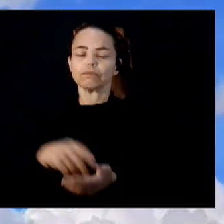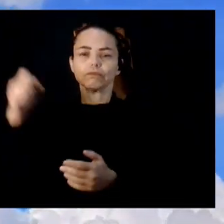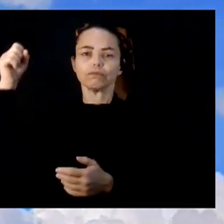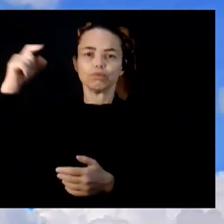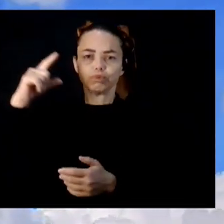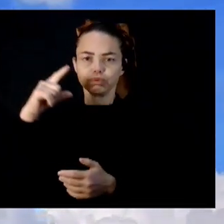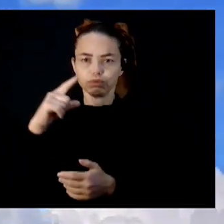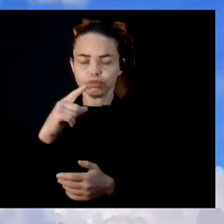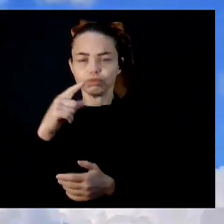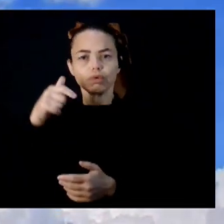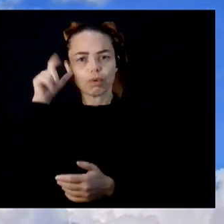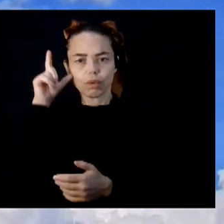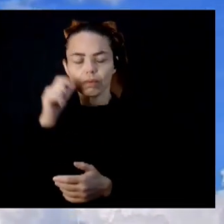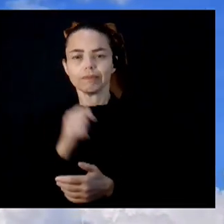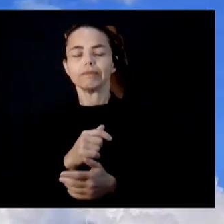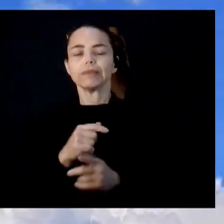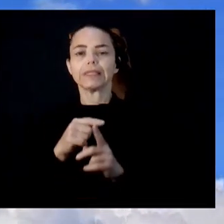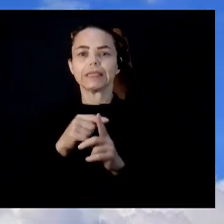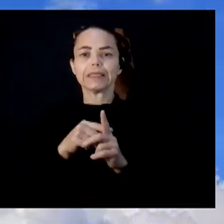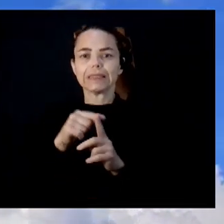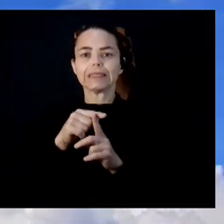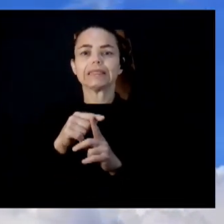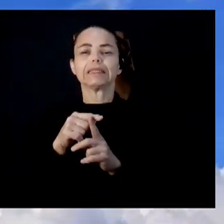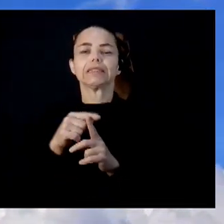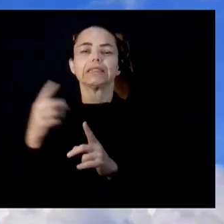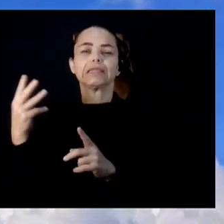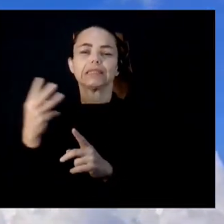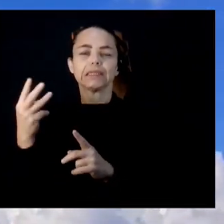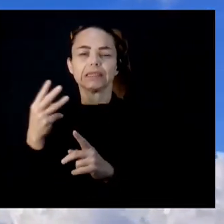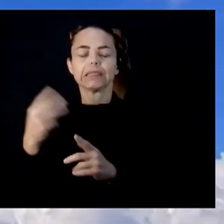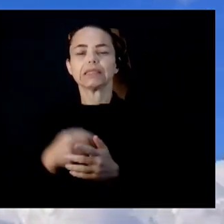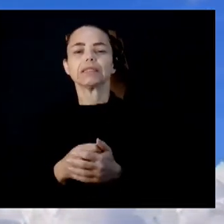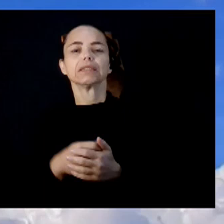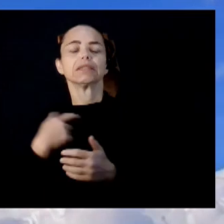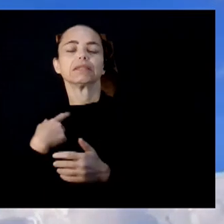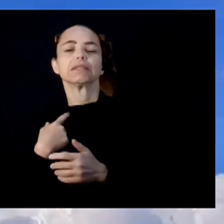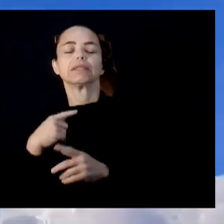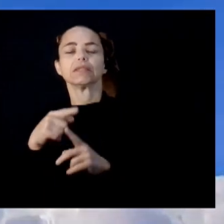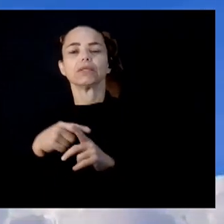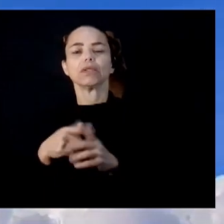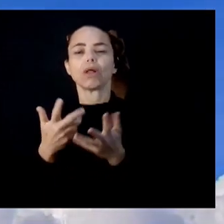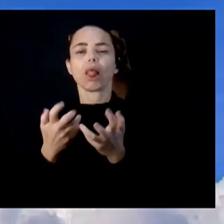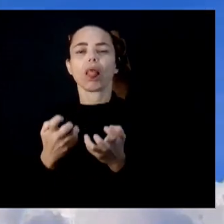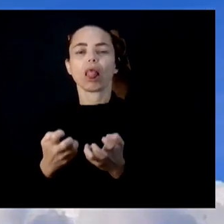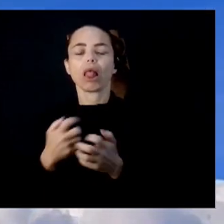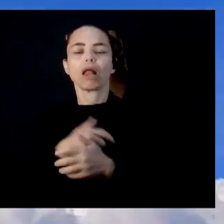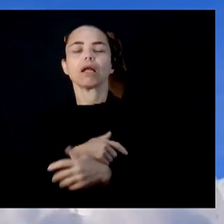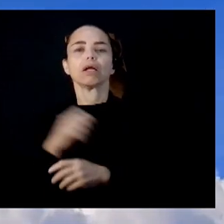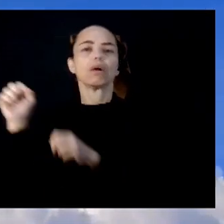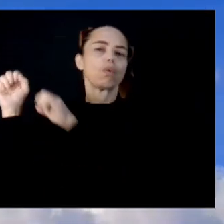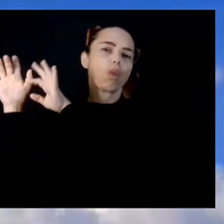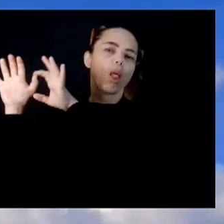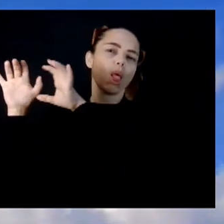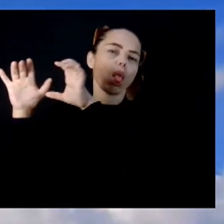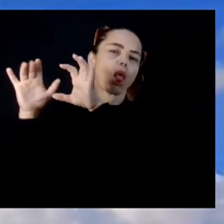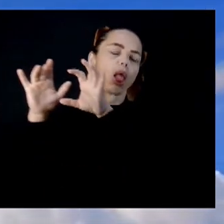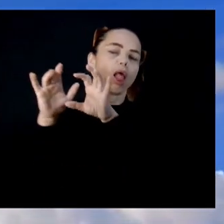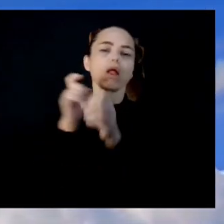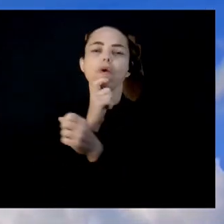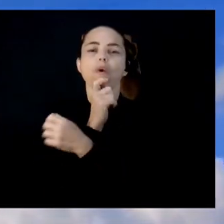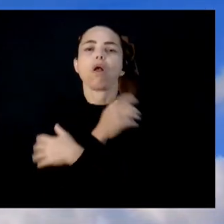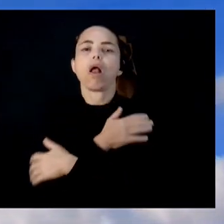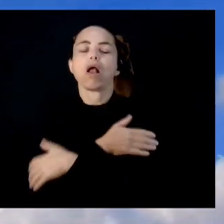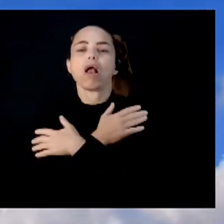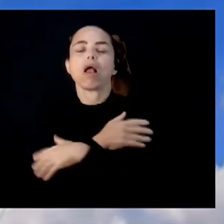com temperaturas altas e baixa umidade. Isso ocorre porque a aproximação de uma frente fria vai organizar